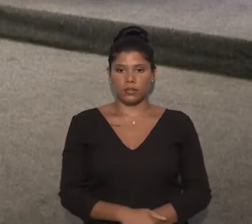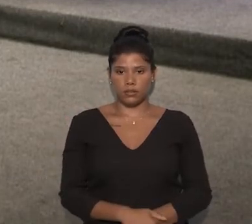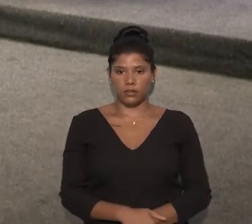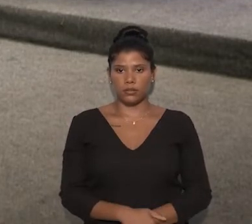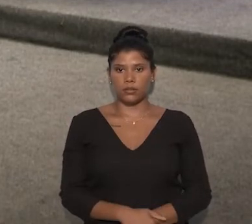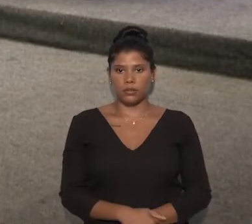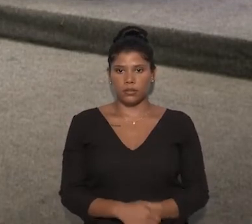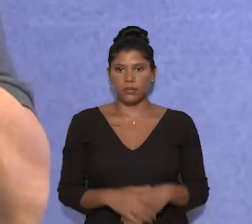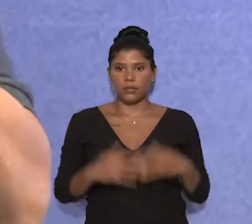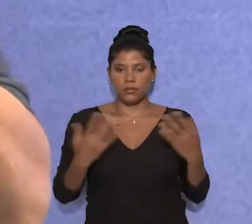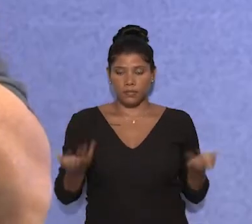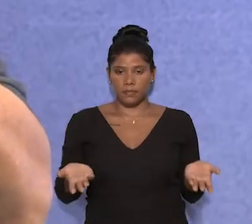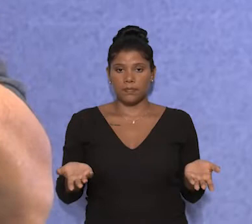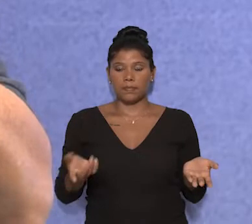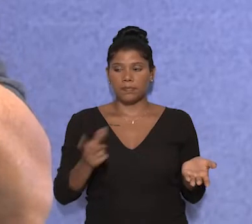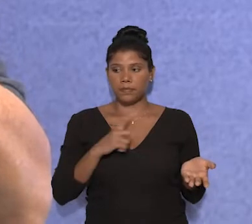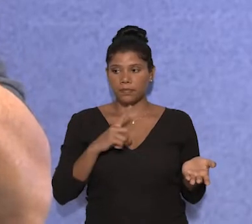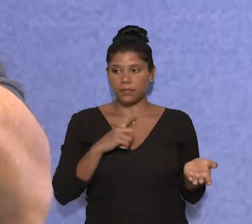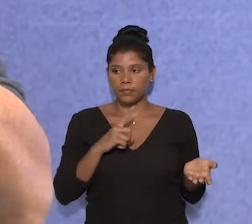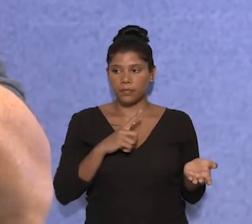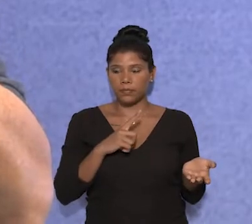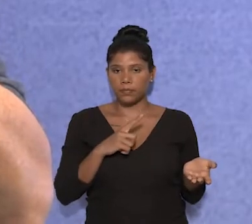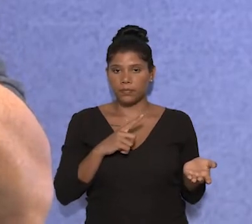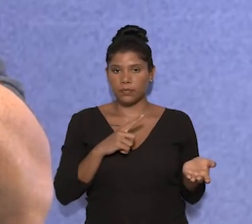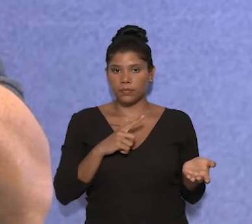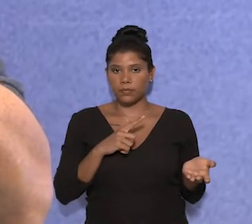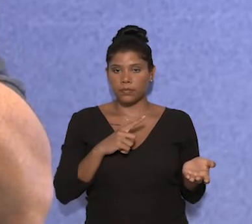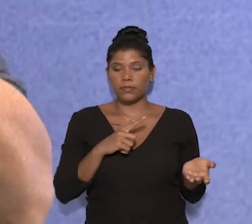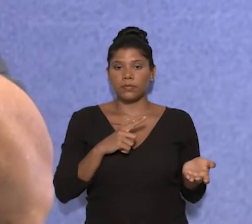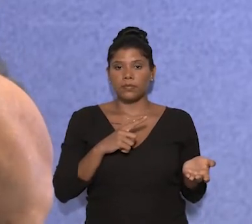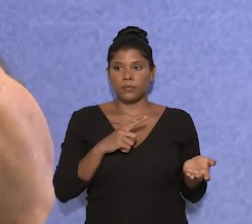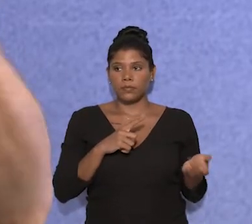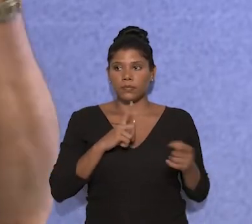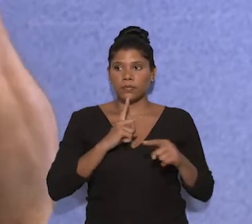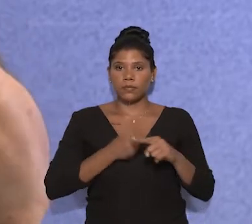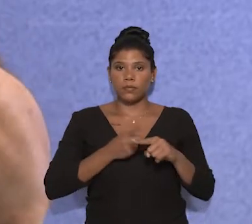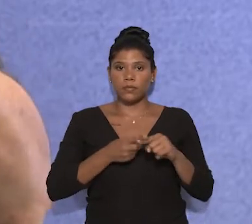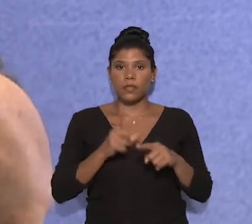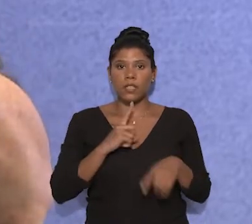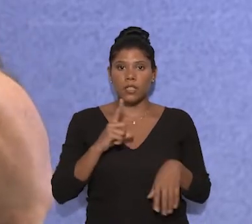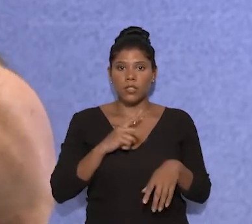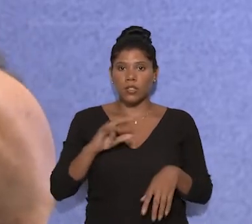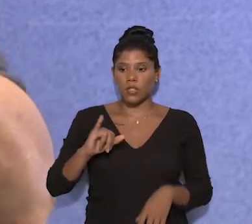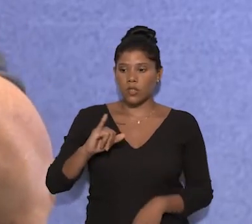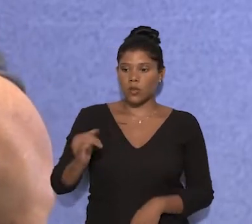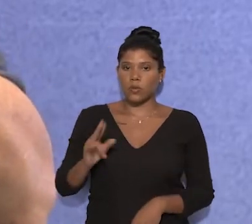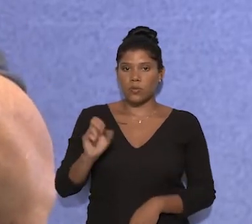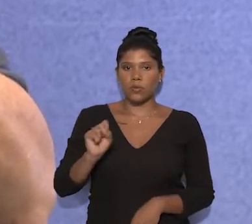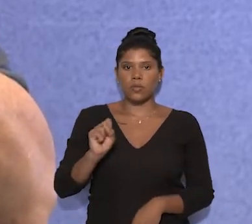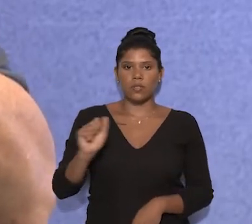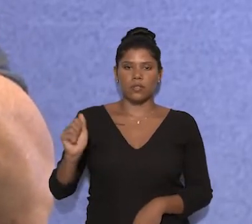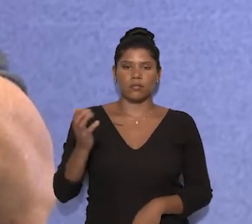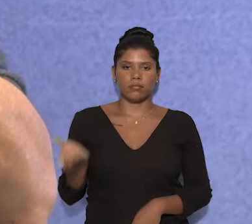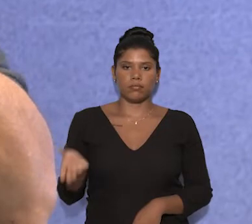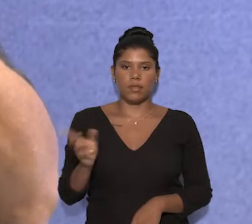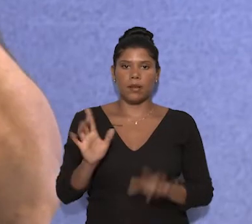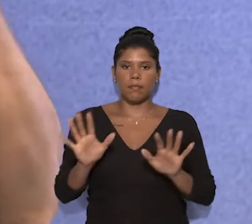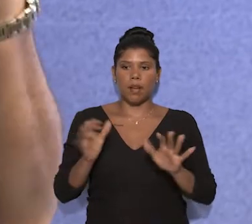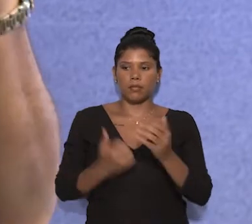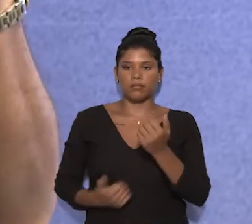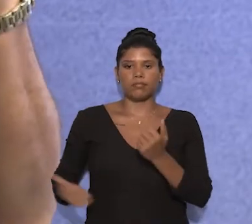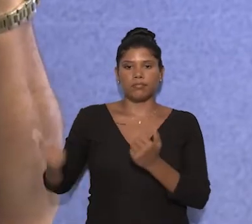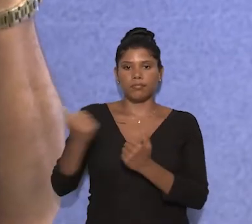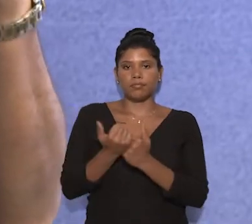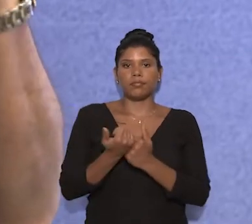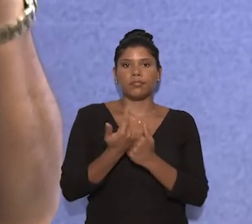audácia do Vojvoda, porque ele tinha o Justus. o Jussa no banco. É verdade. Mas não, ele botou mais